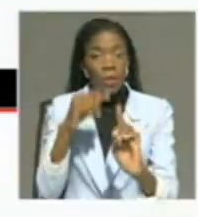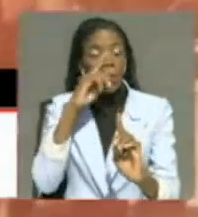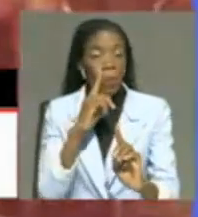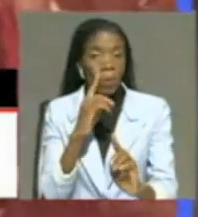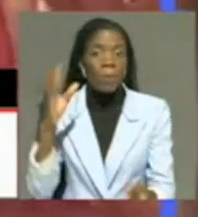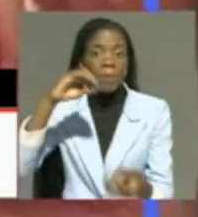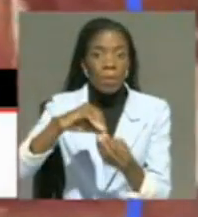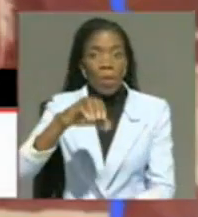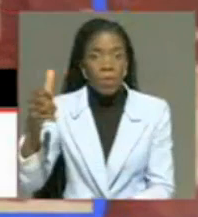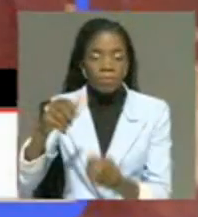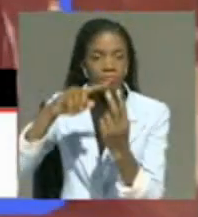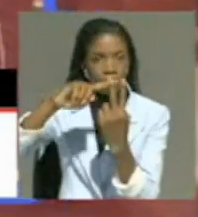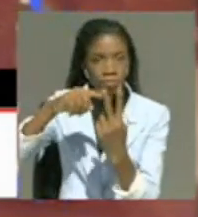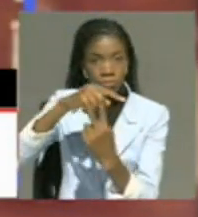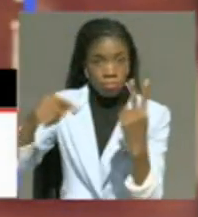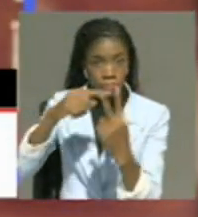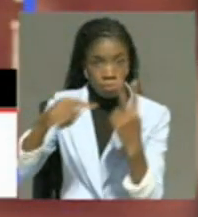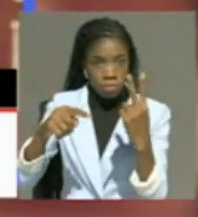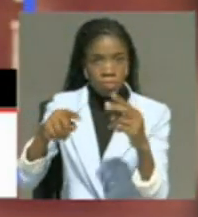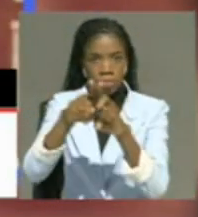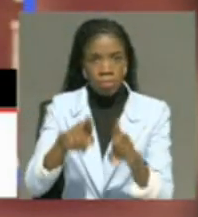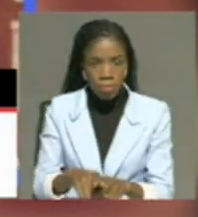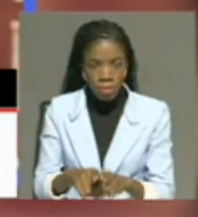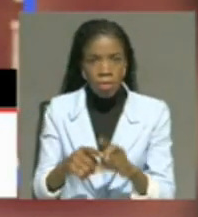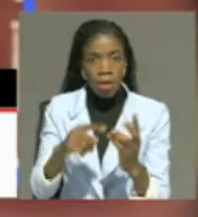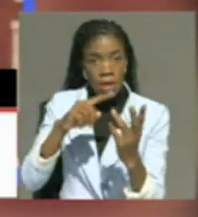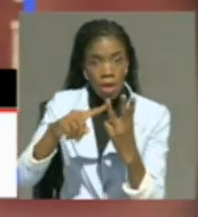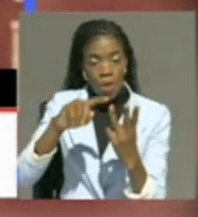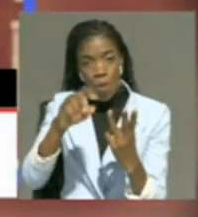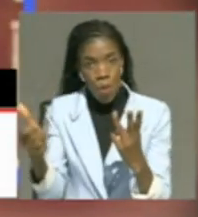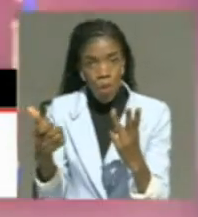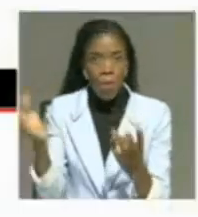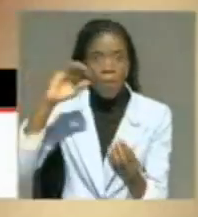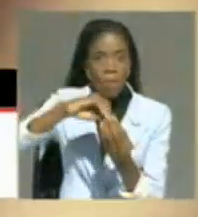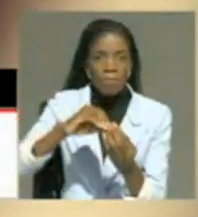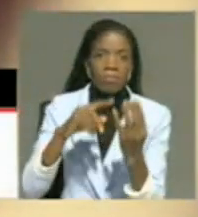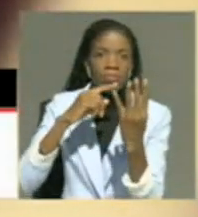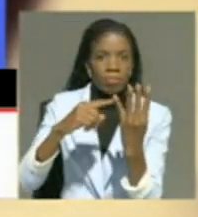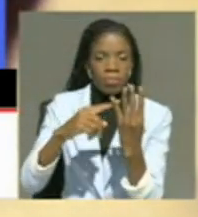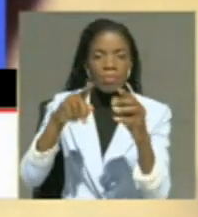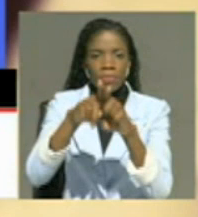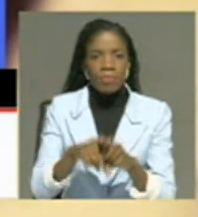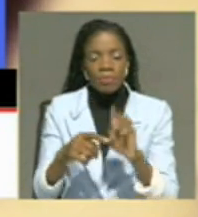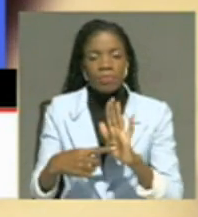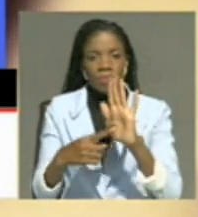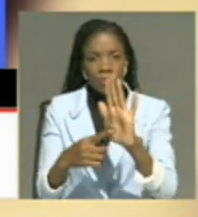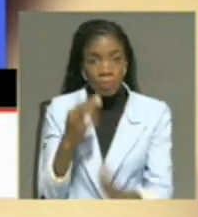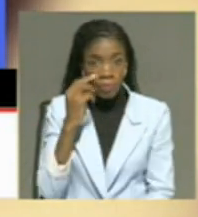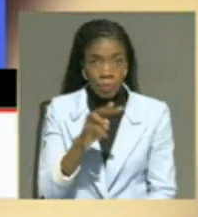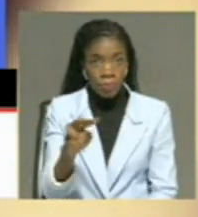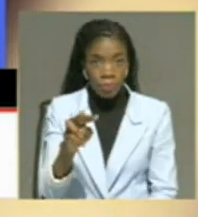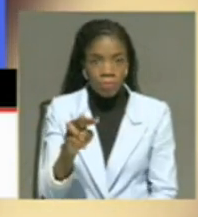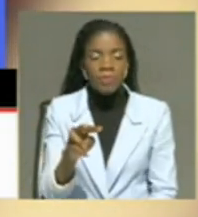Barbosa e Ana Paula Sacramento, atletas como Elisa Peres, Fábia Raposo, Xinha Garrido